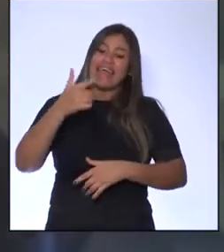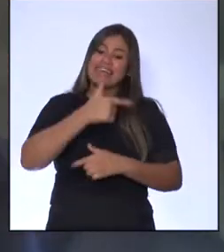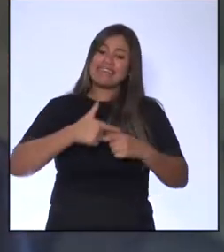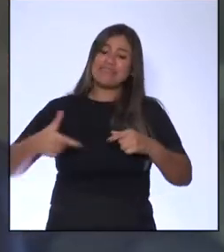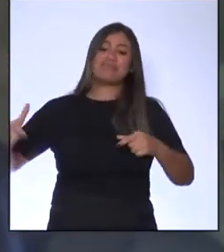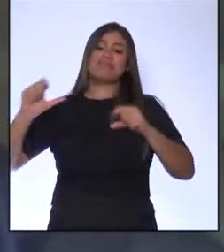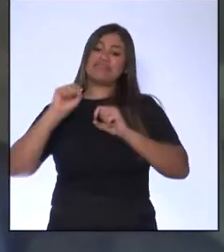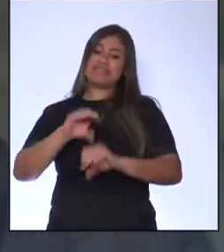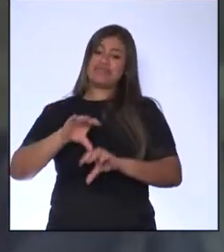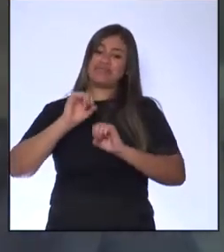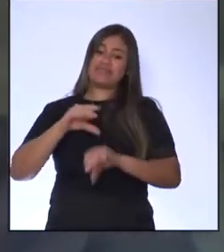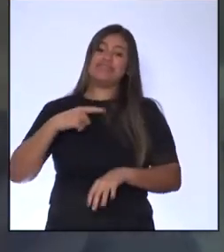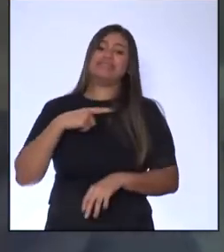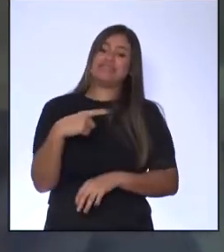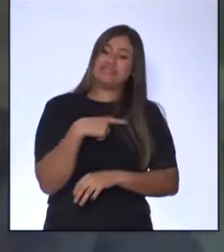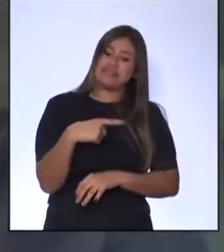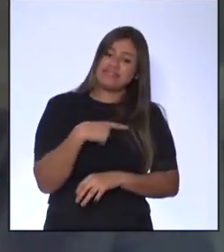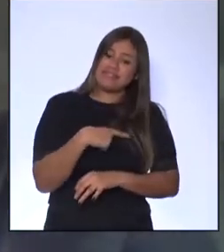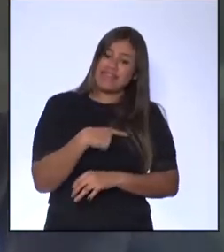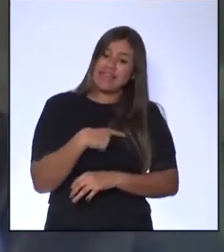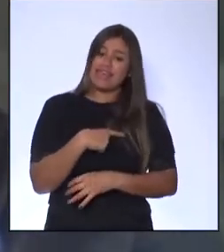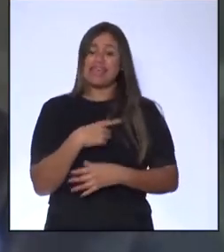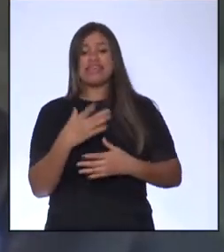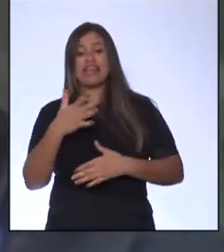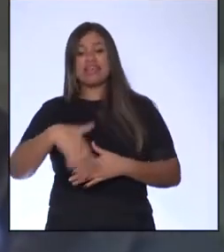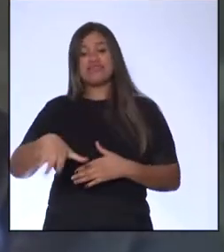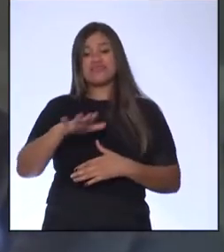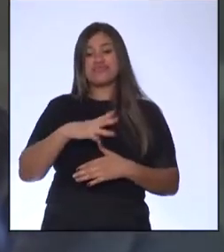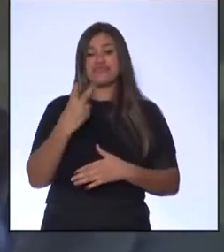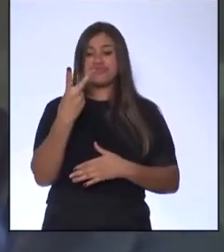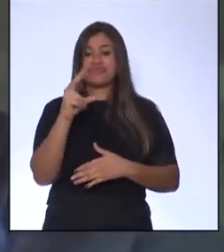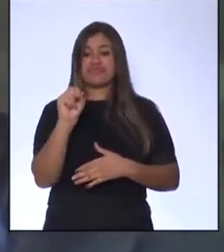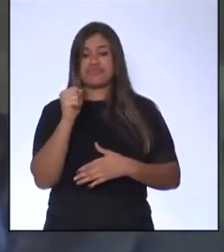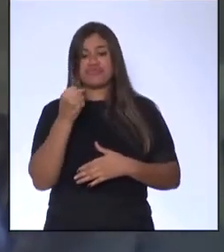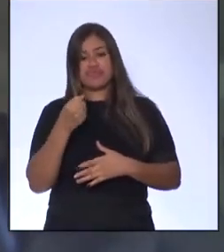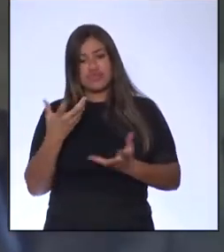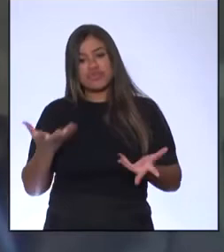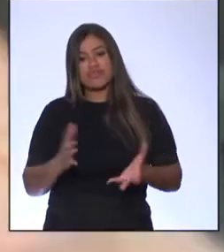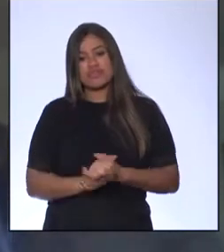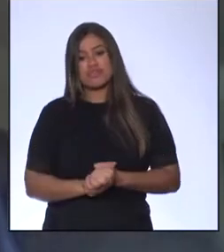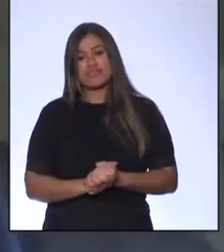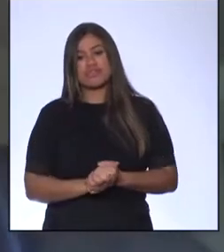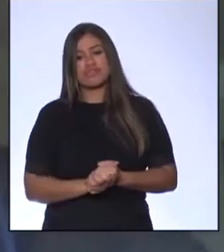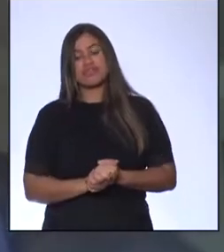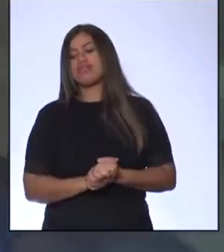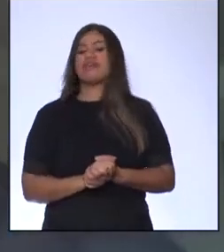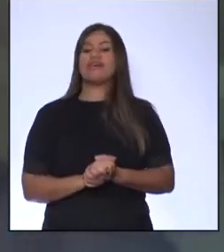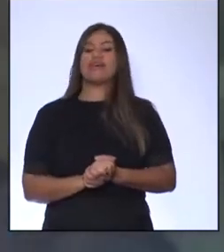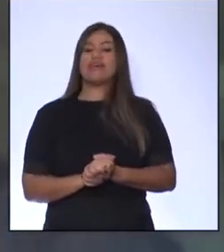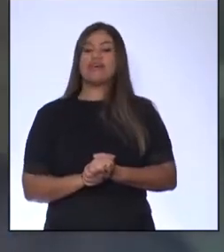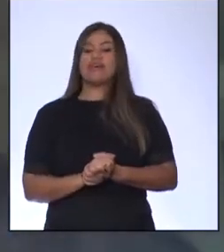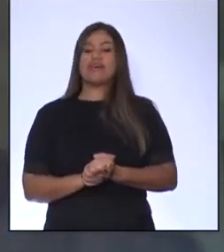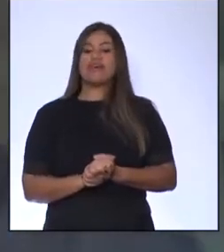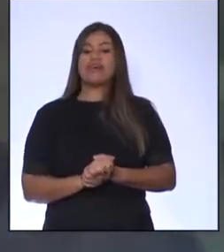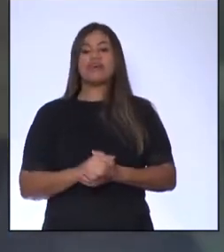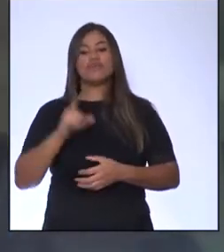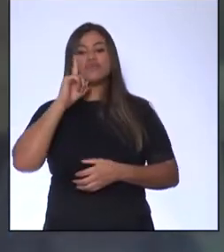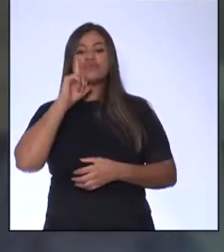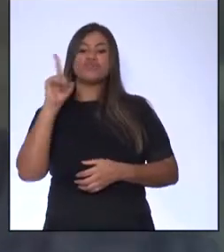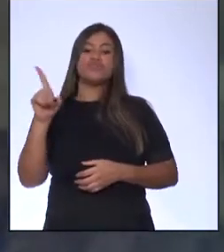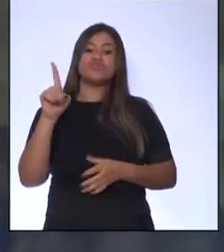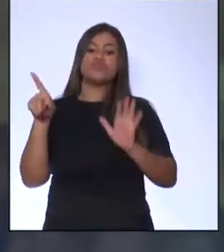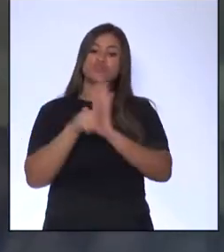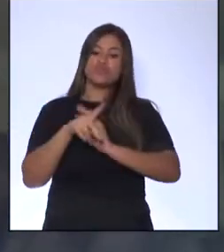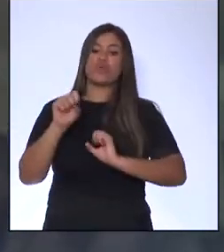Né, a Unesco comemorou no último dia 28, né, a Dia da Educação. Né,